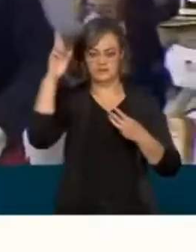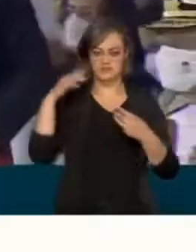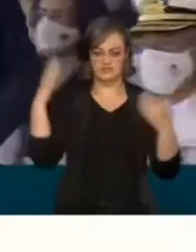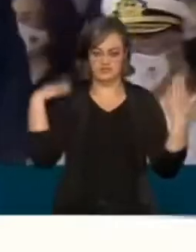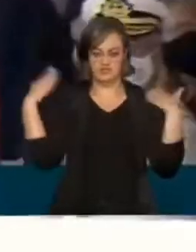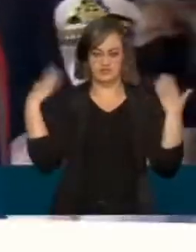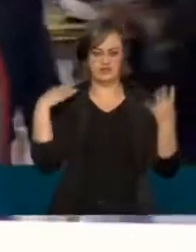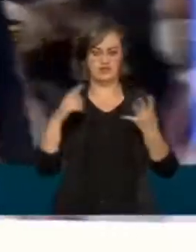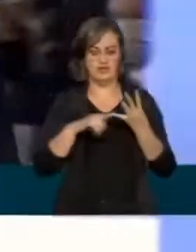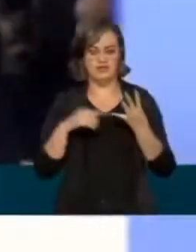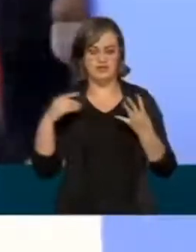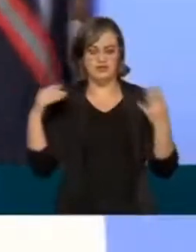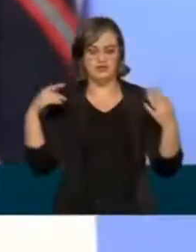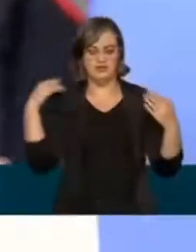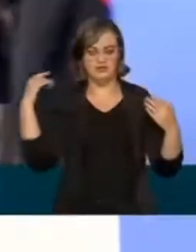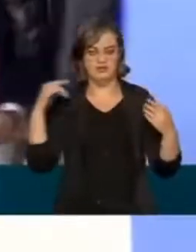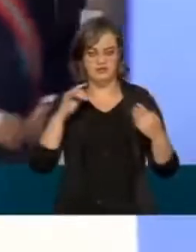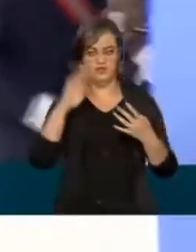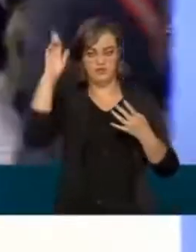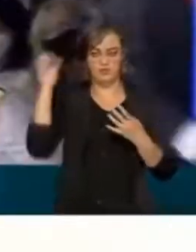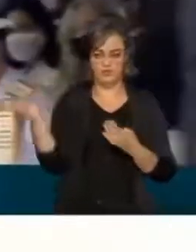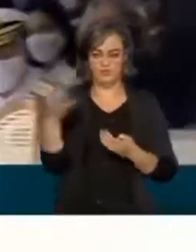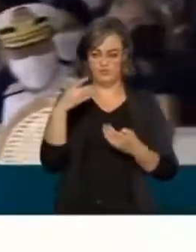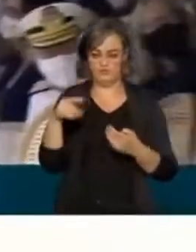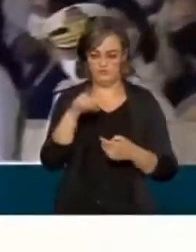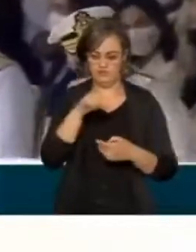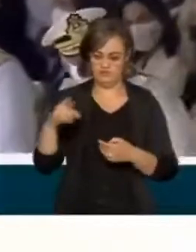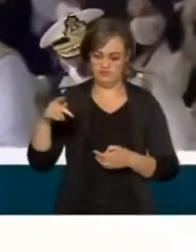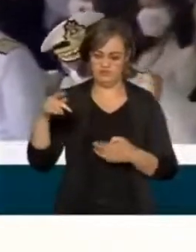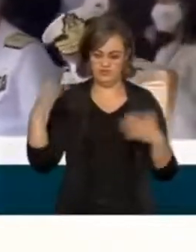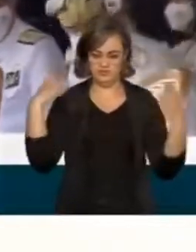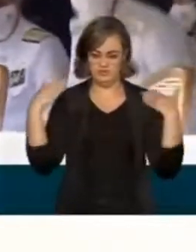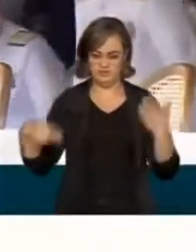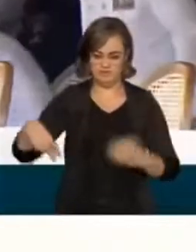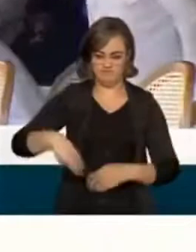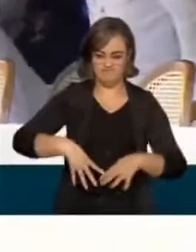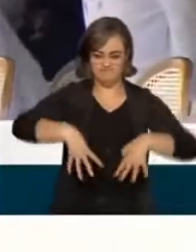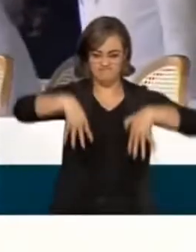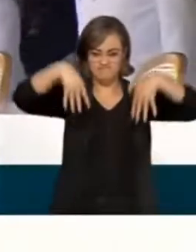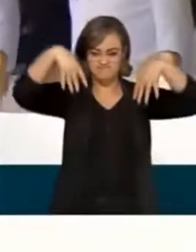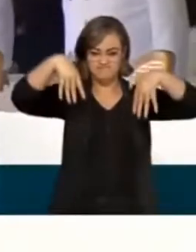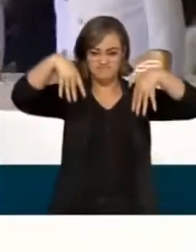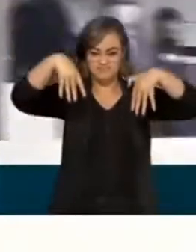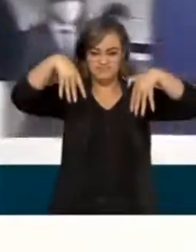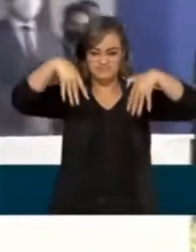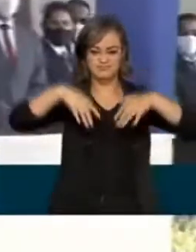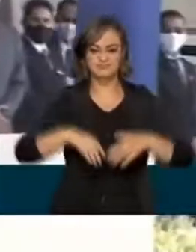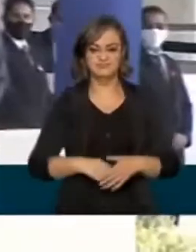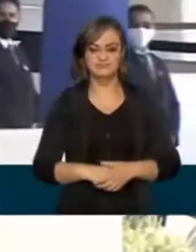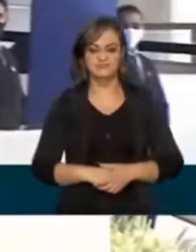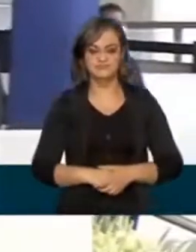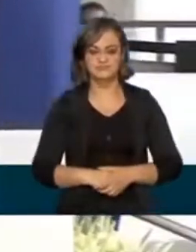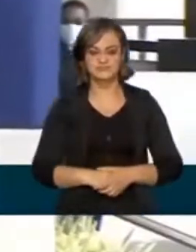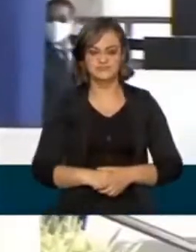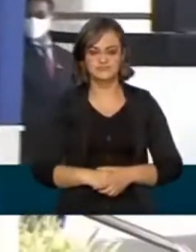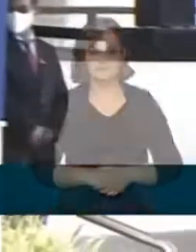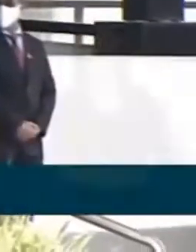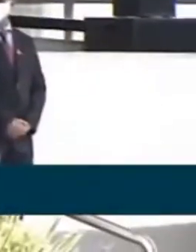e o comandante da Marinha nomeado a assumirem posição de destaque para investidura no cargo.